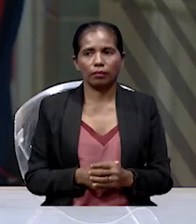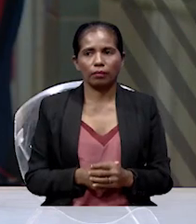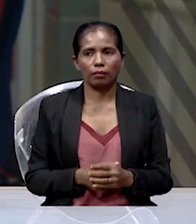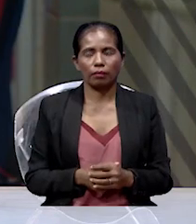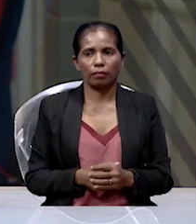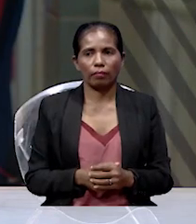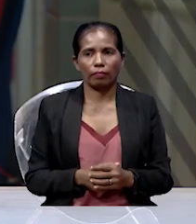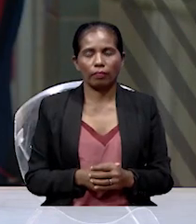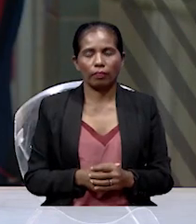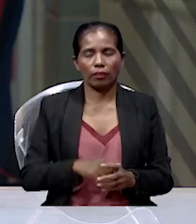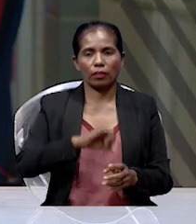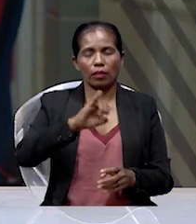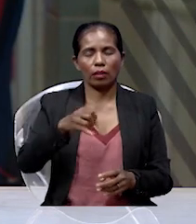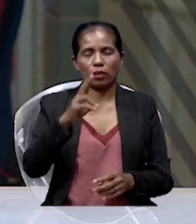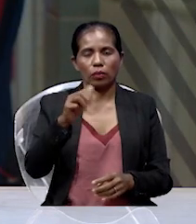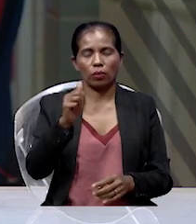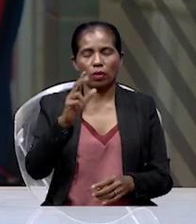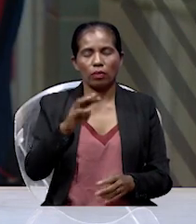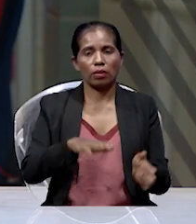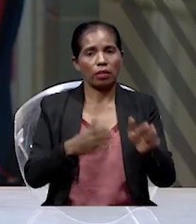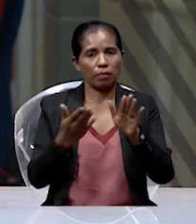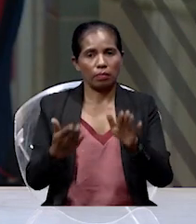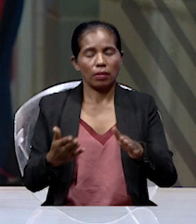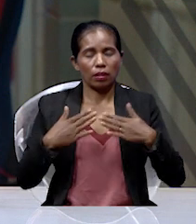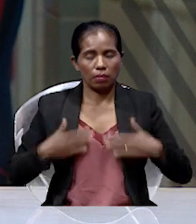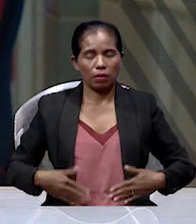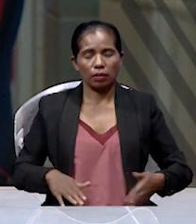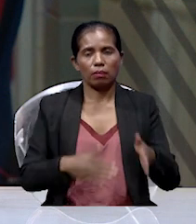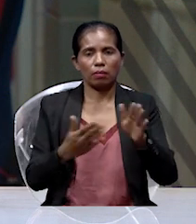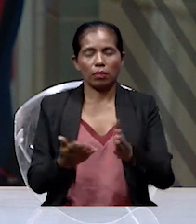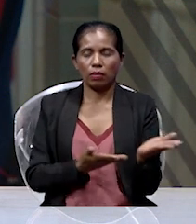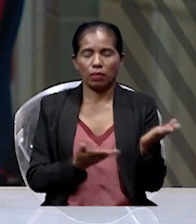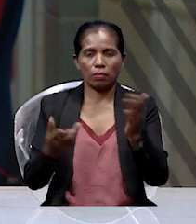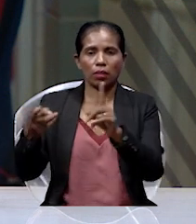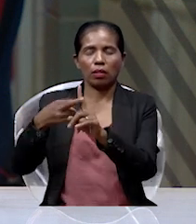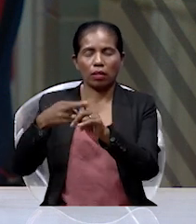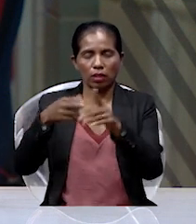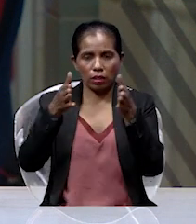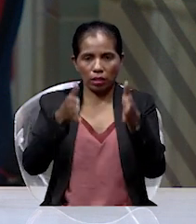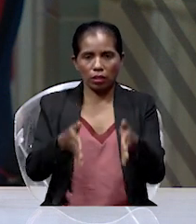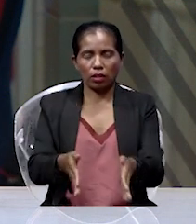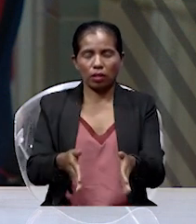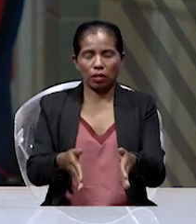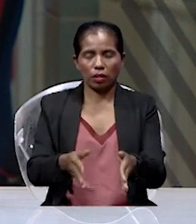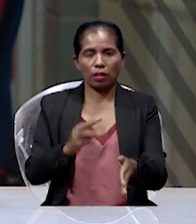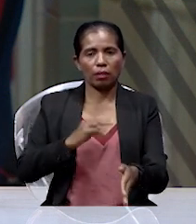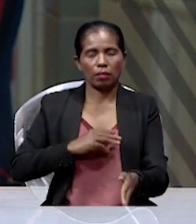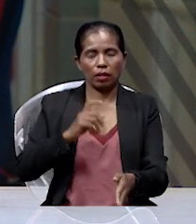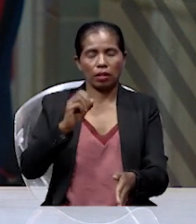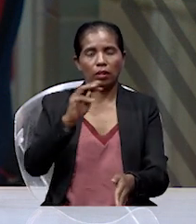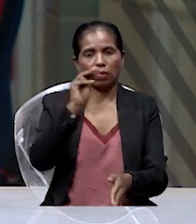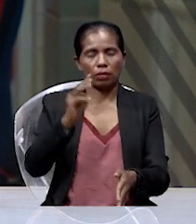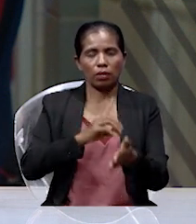Saudoso João Bosco Cárceres Neisimate, Halotona Iha Cemitério Uenunu Metinaru, segunda-feira semana